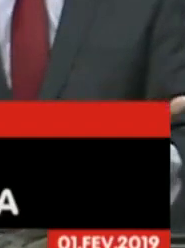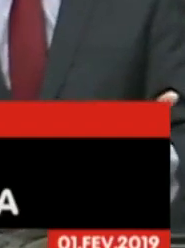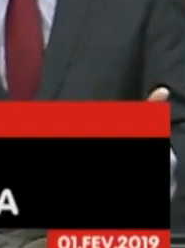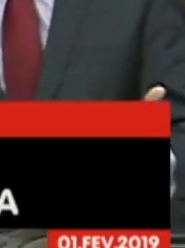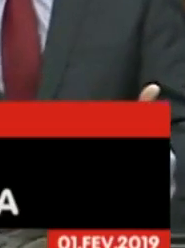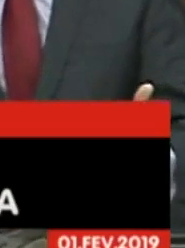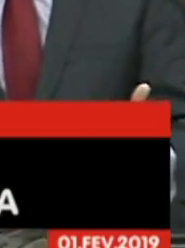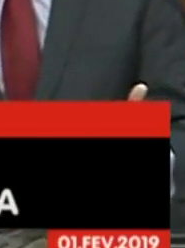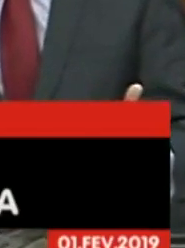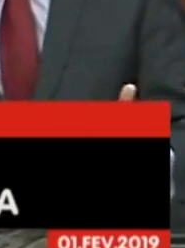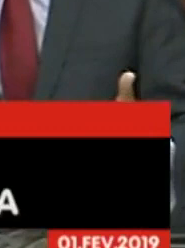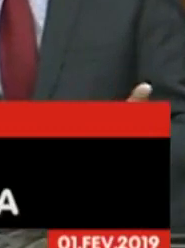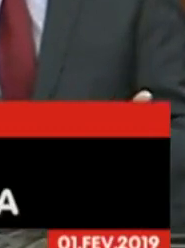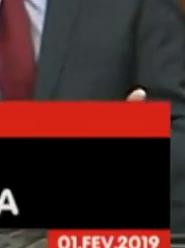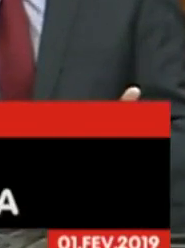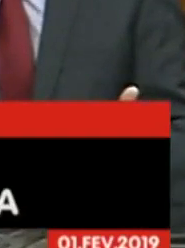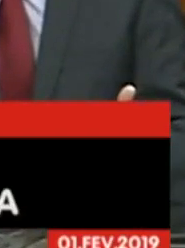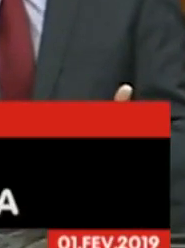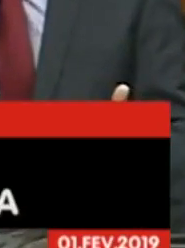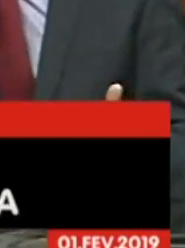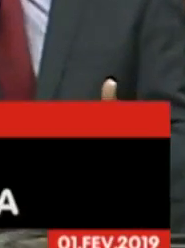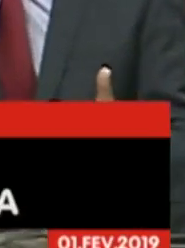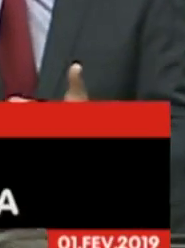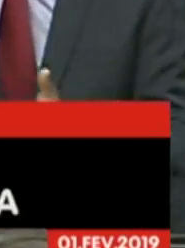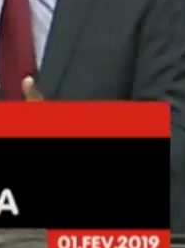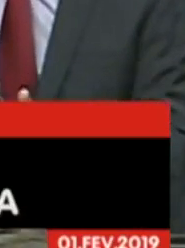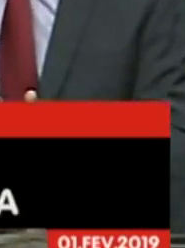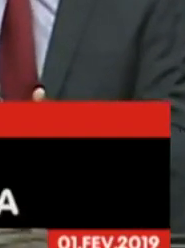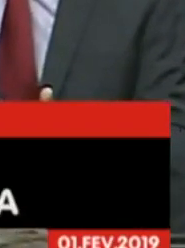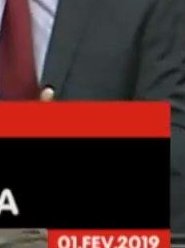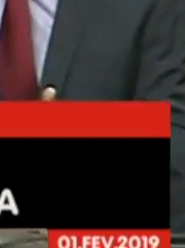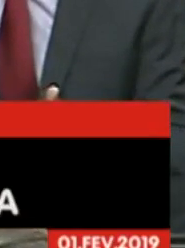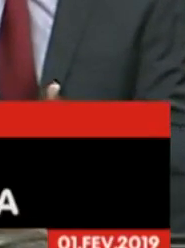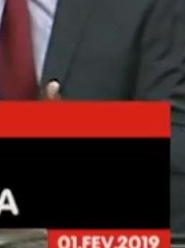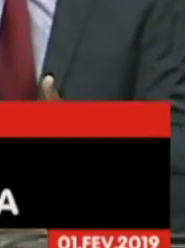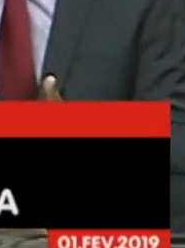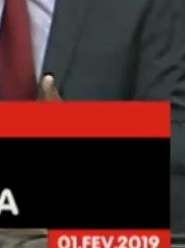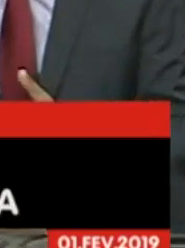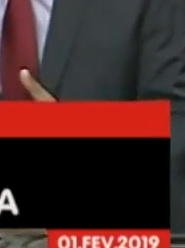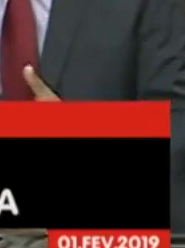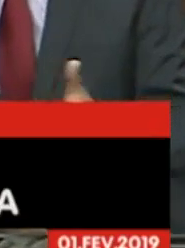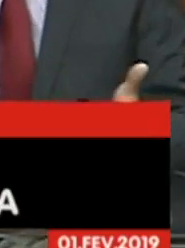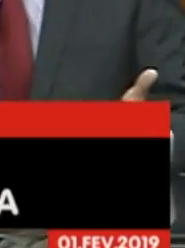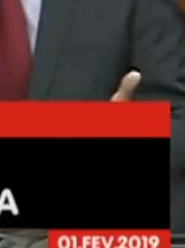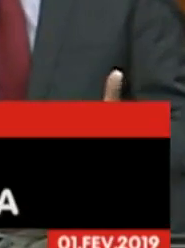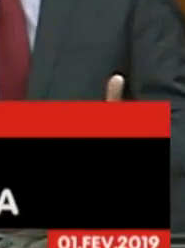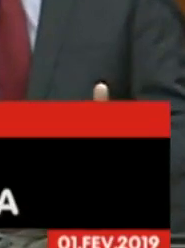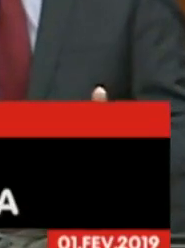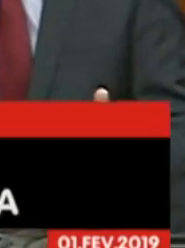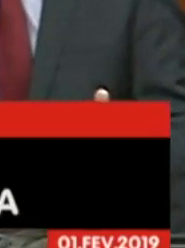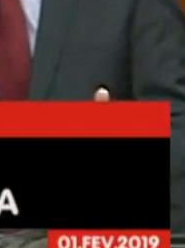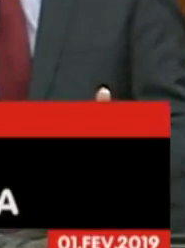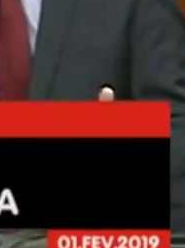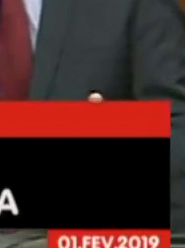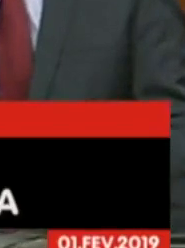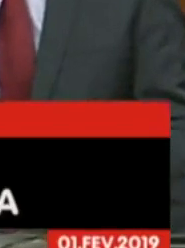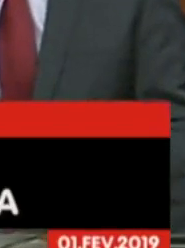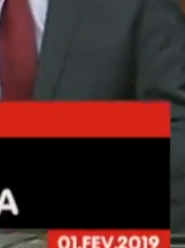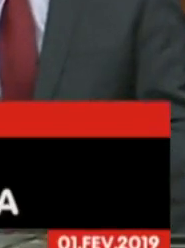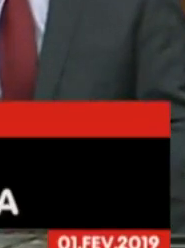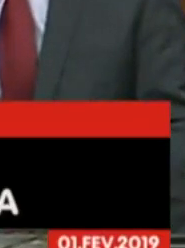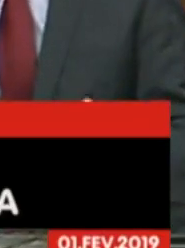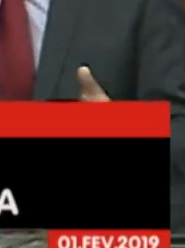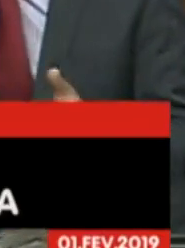já deve encaminhar logo na próxima semana uma proposta de reforma administrativa. Ele fala em reduzir os custos